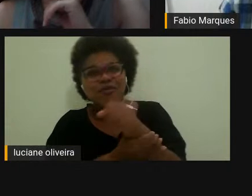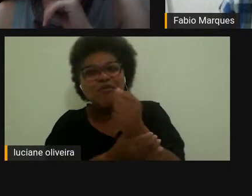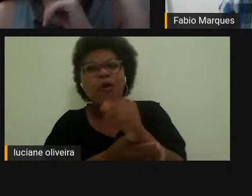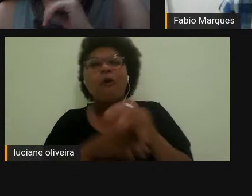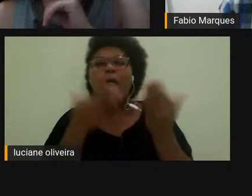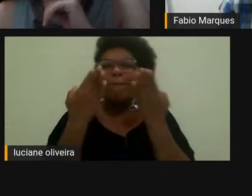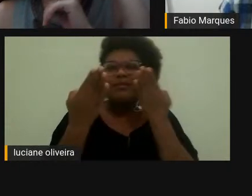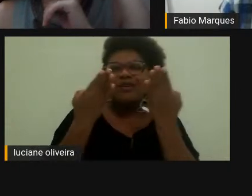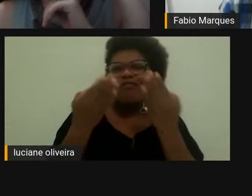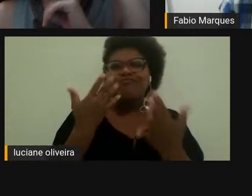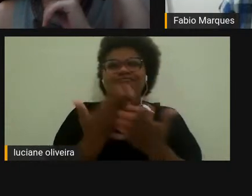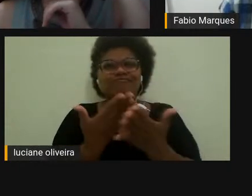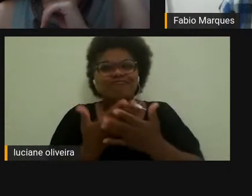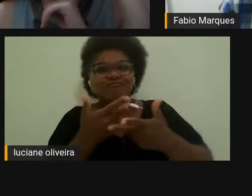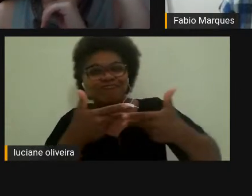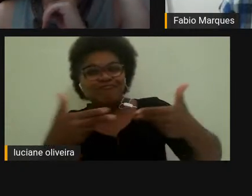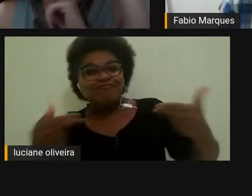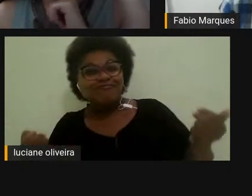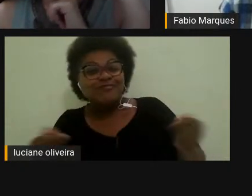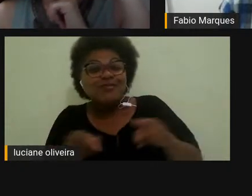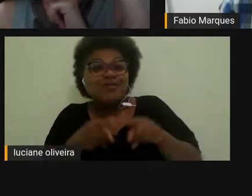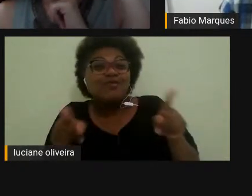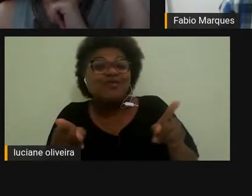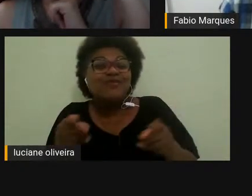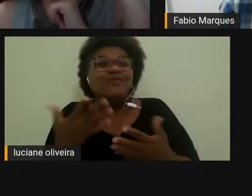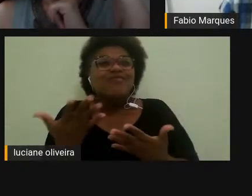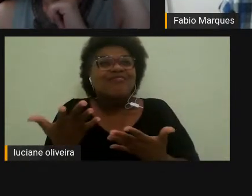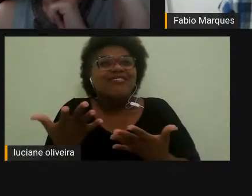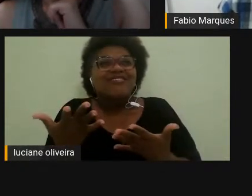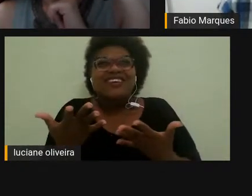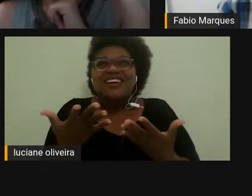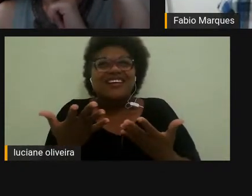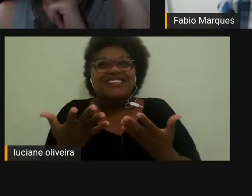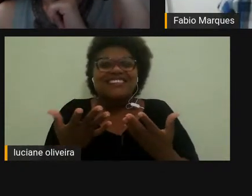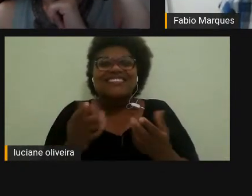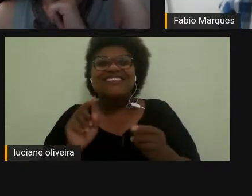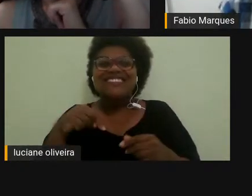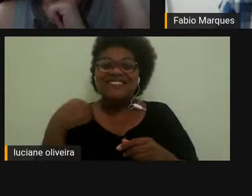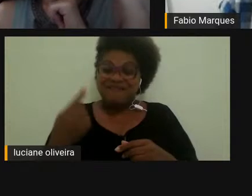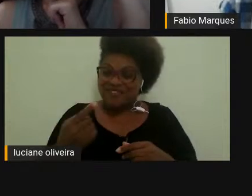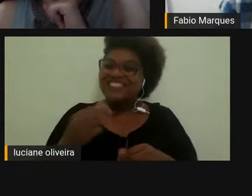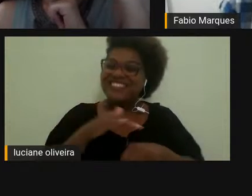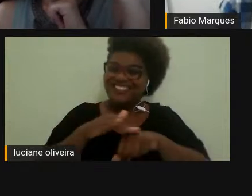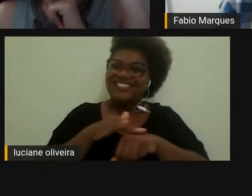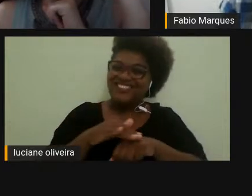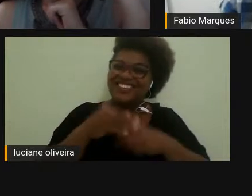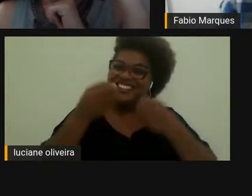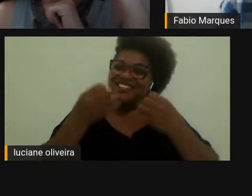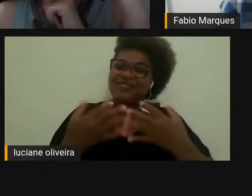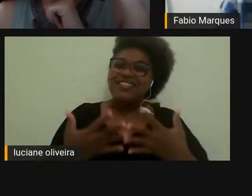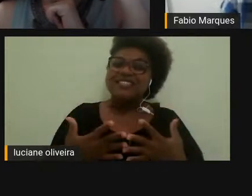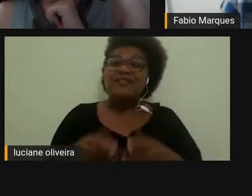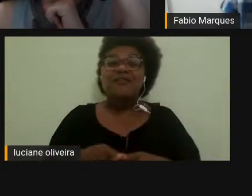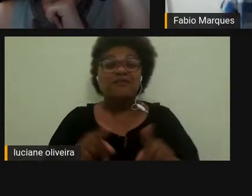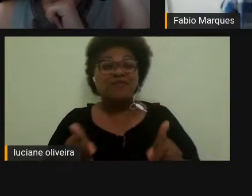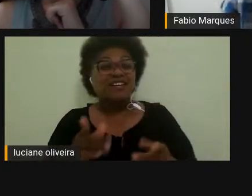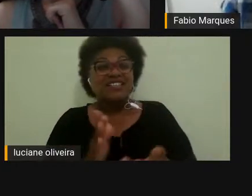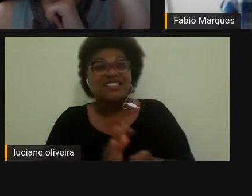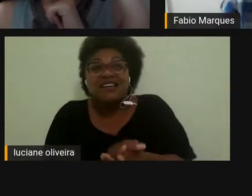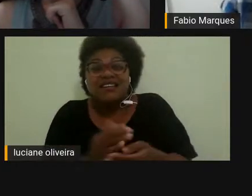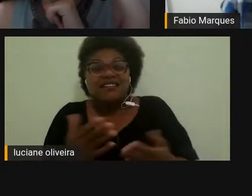coisa mas enfim né depois a gente pode até falar sobre isso essa situação mas